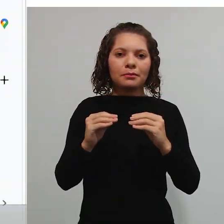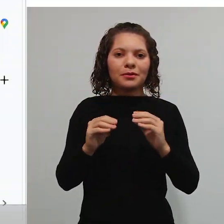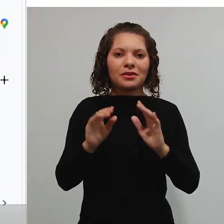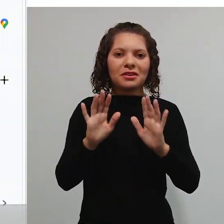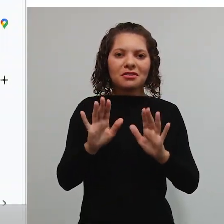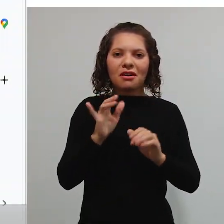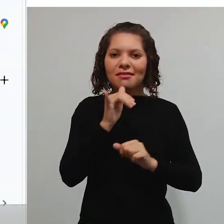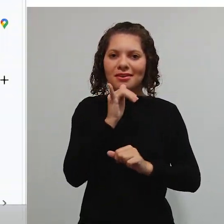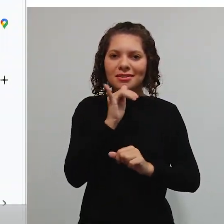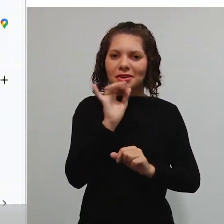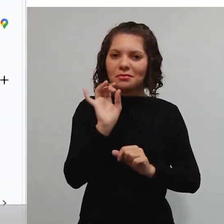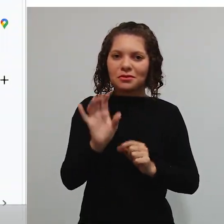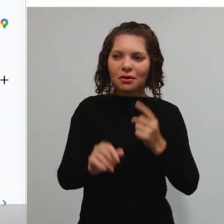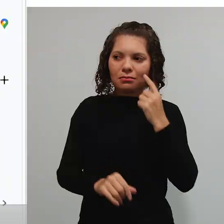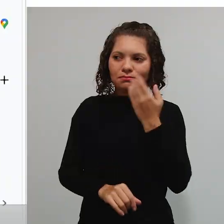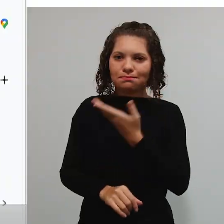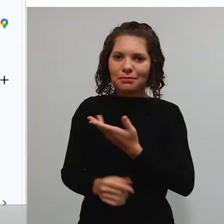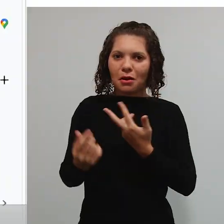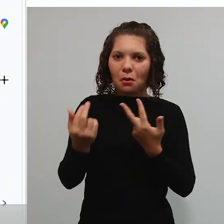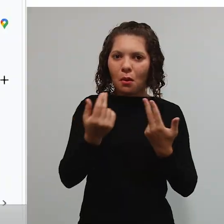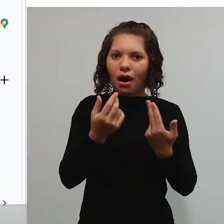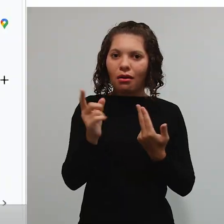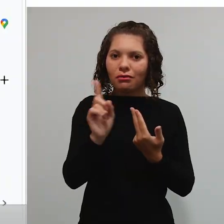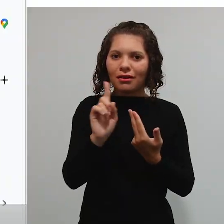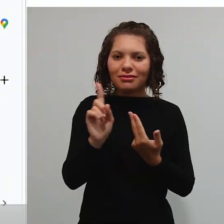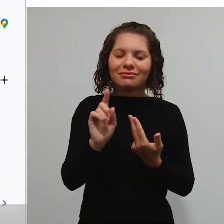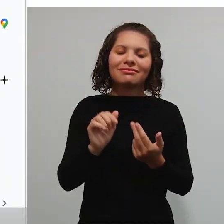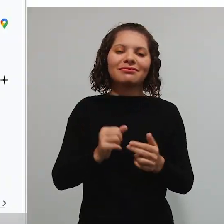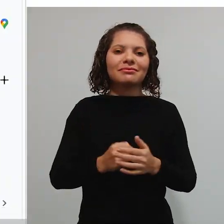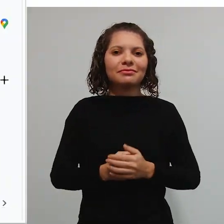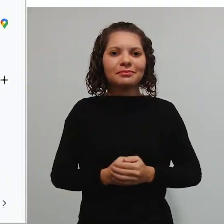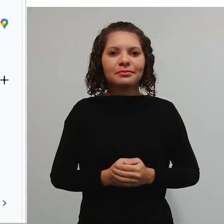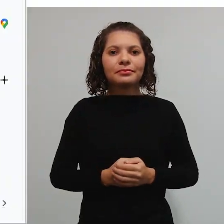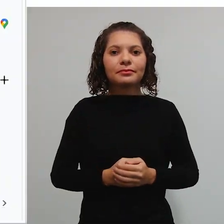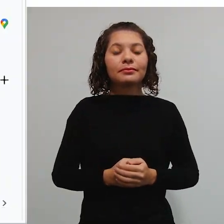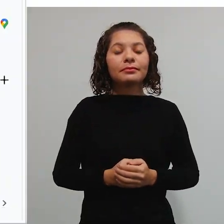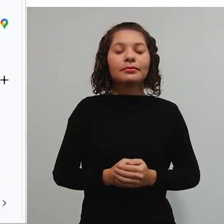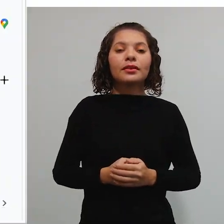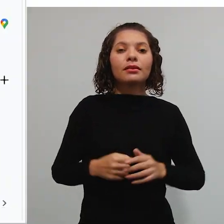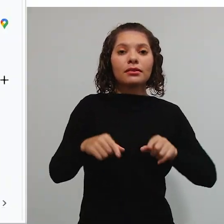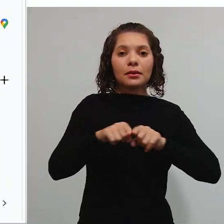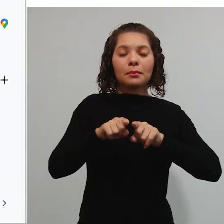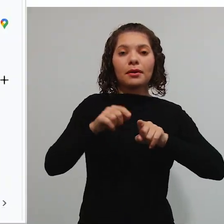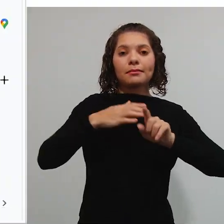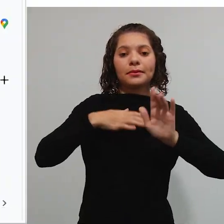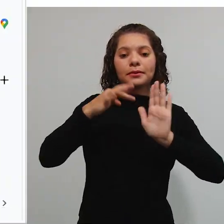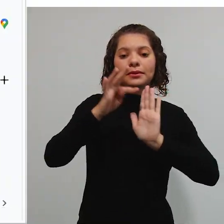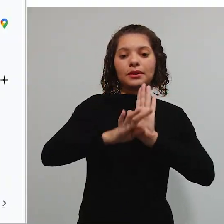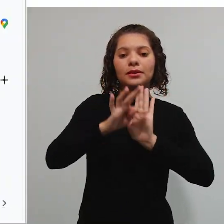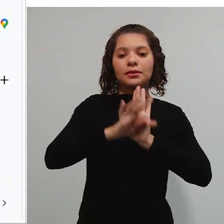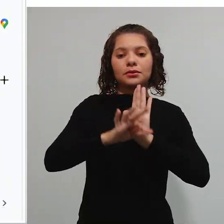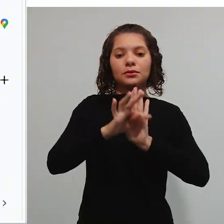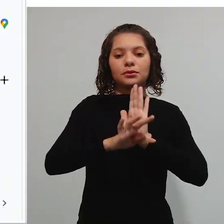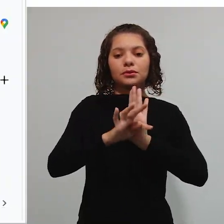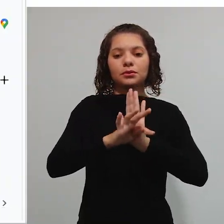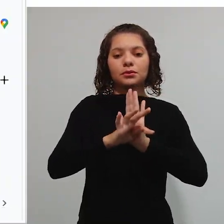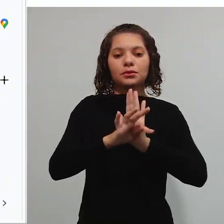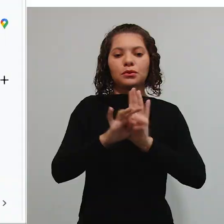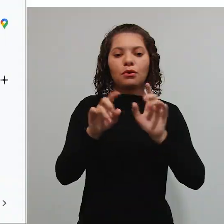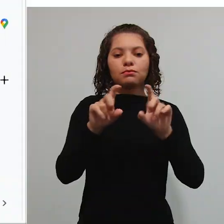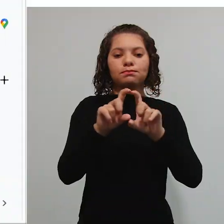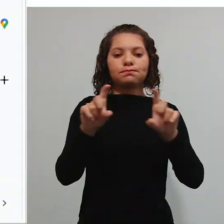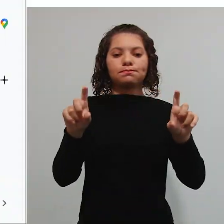blá. Claro que se aparecer um blá, blá, blá, né, não vai ser considerado. Lembrando aqui, olha só, meu texto veio para cá,